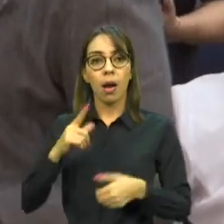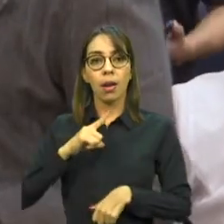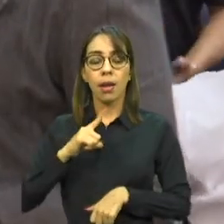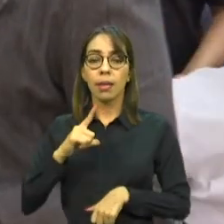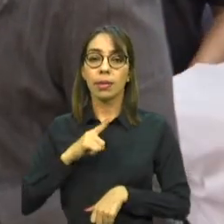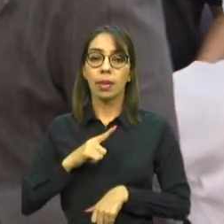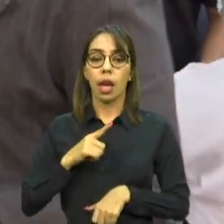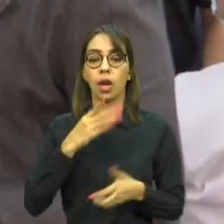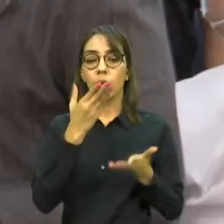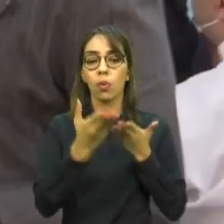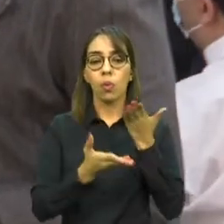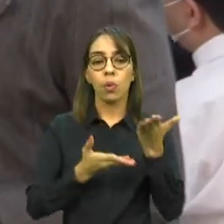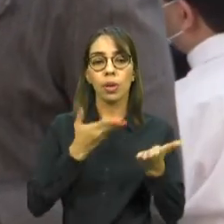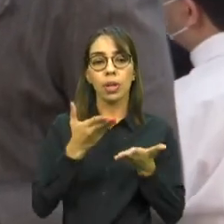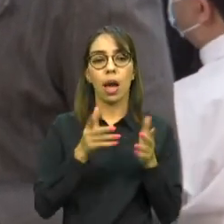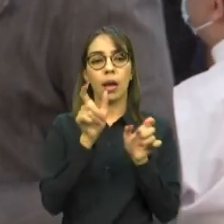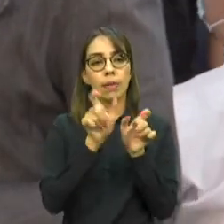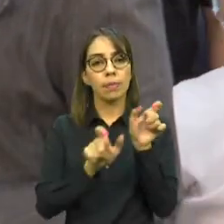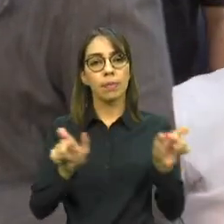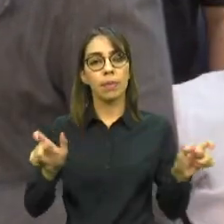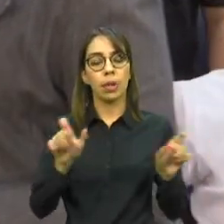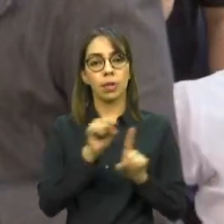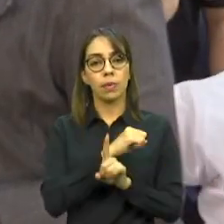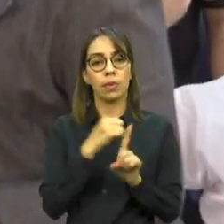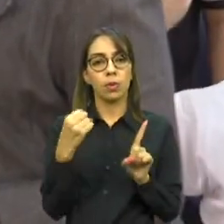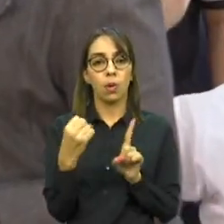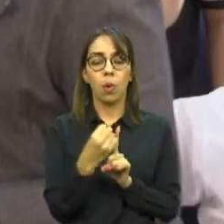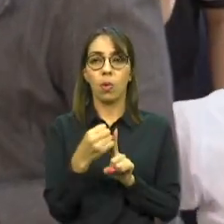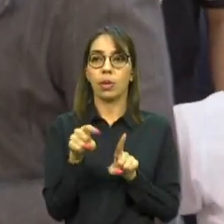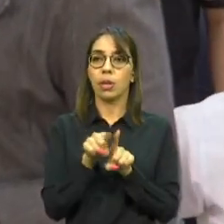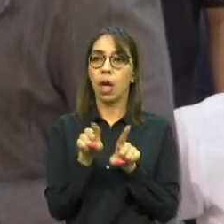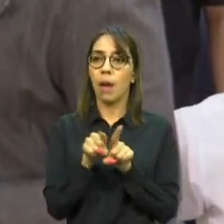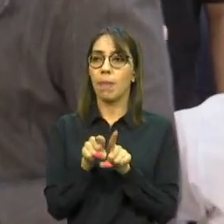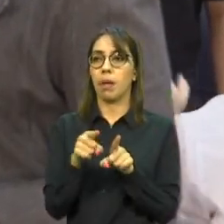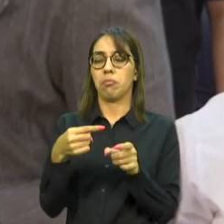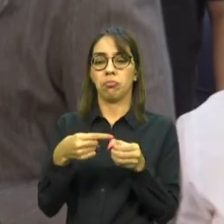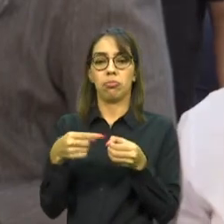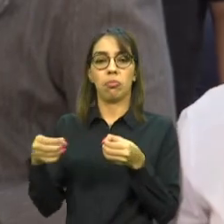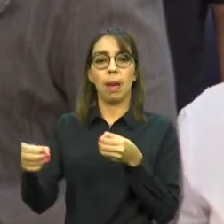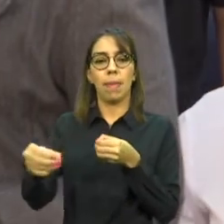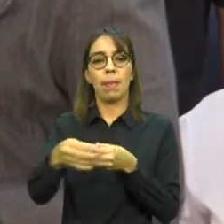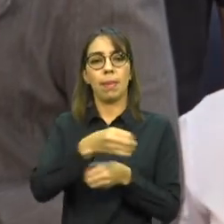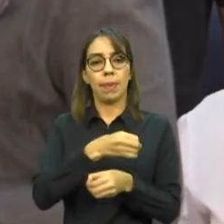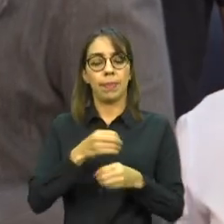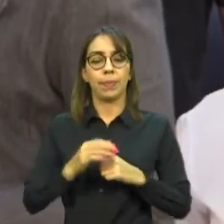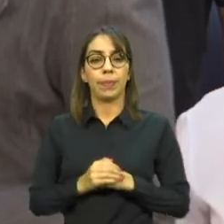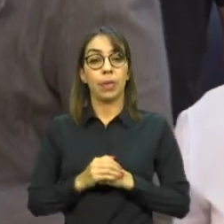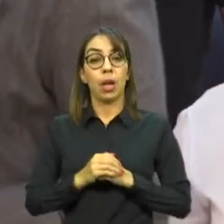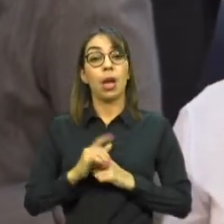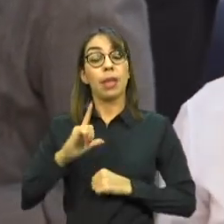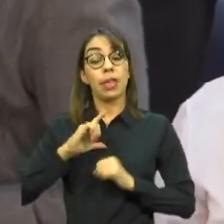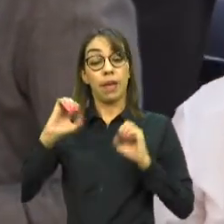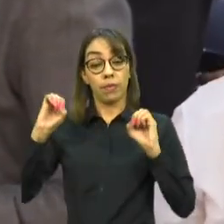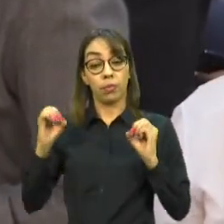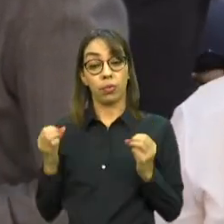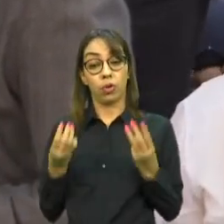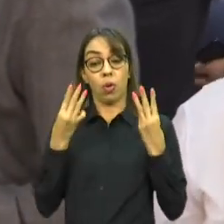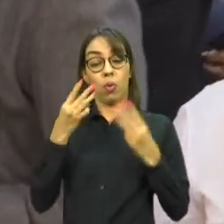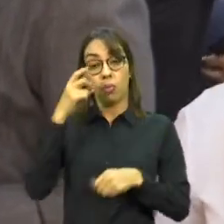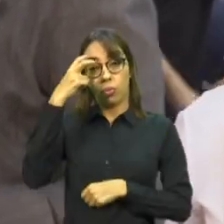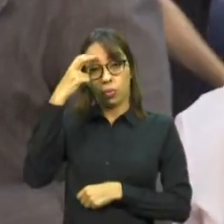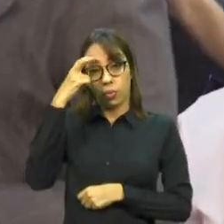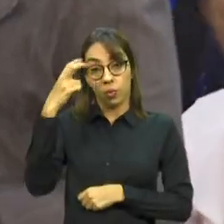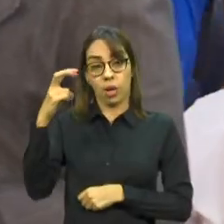do município e município também circunvizinhos, a questão do show cultural, que foi importantíssimo, né?